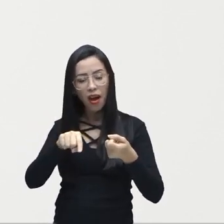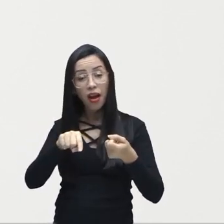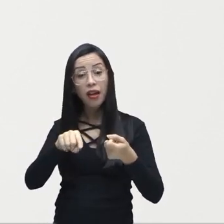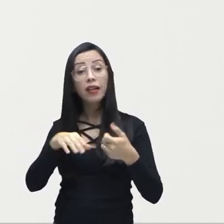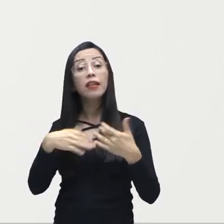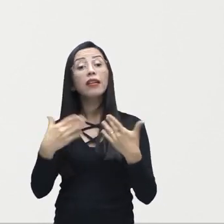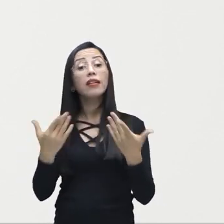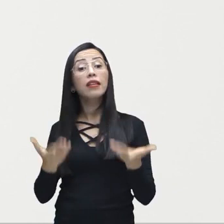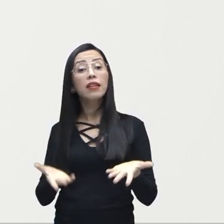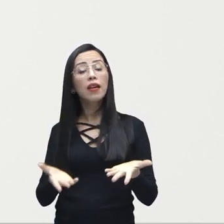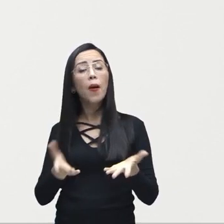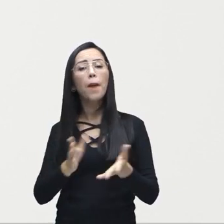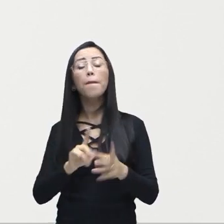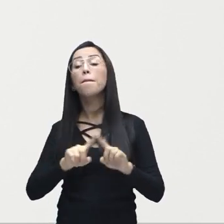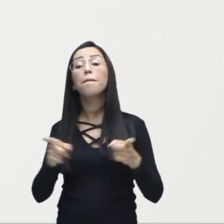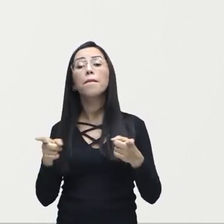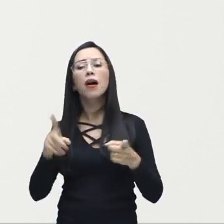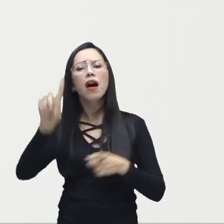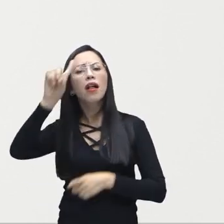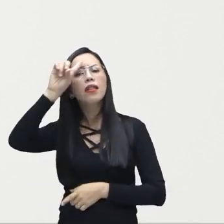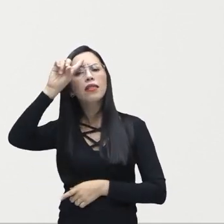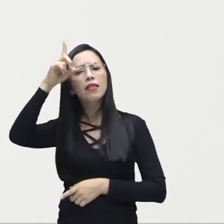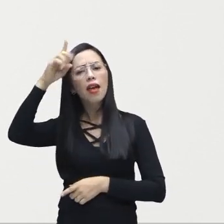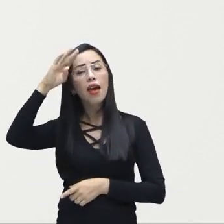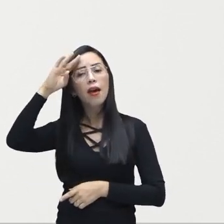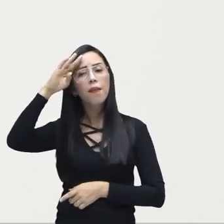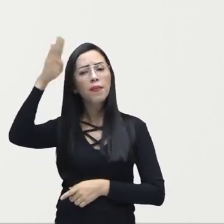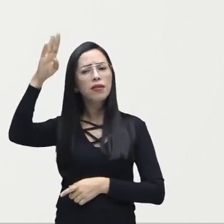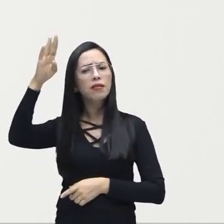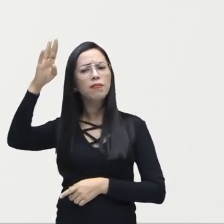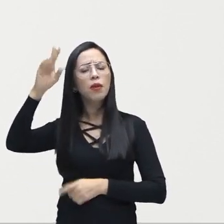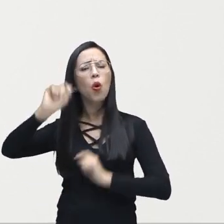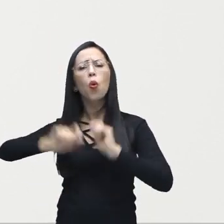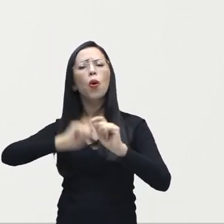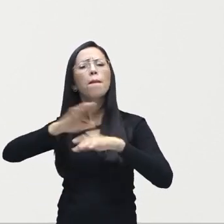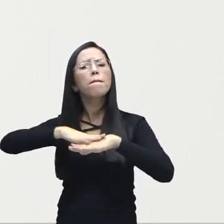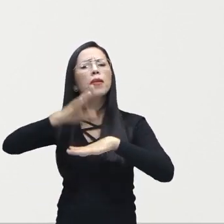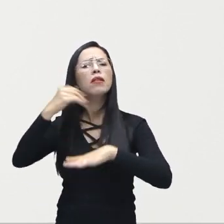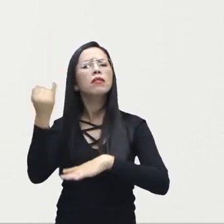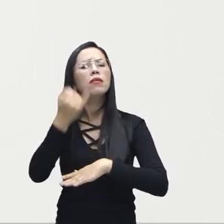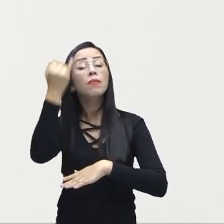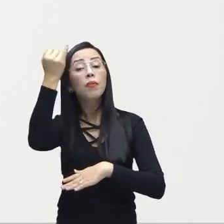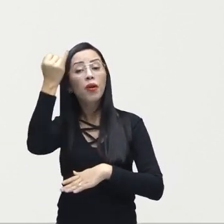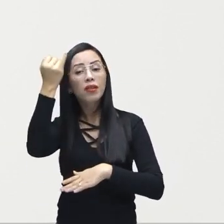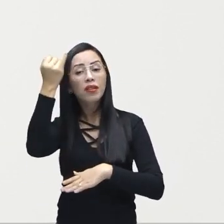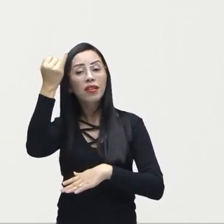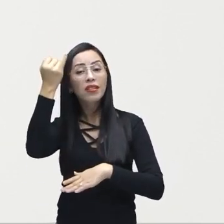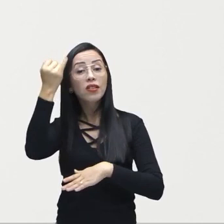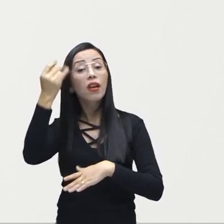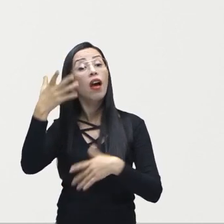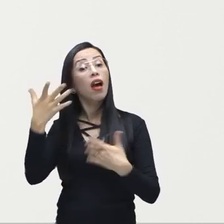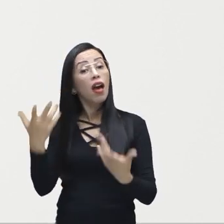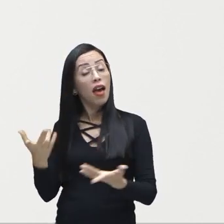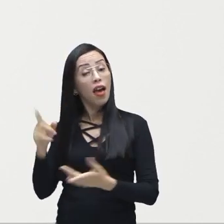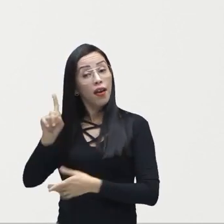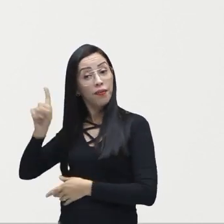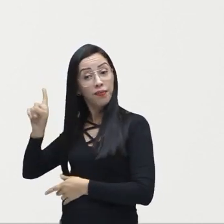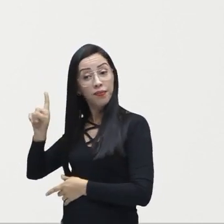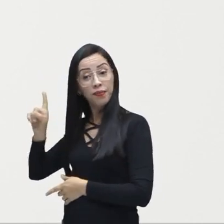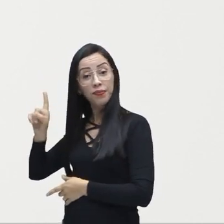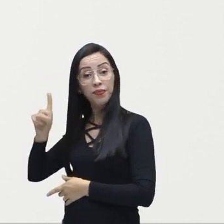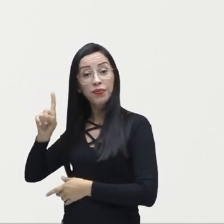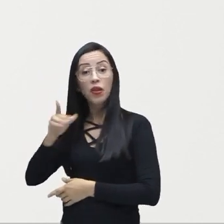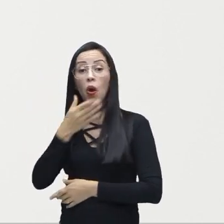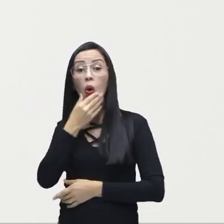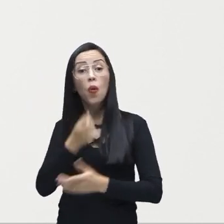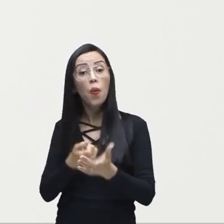onde está a ideia principal aí? O que é mais importante? A informação de que o João Vitor comprou um carro muito